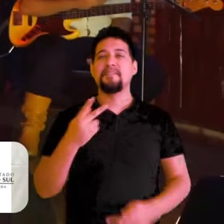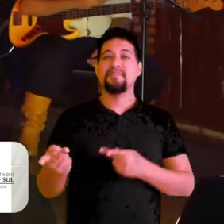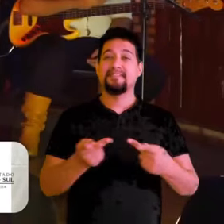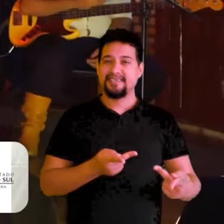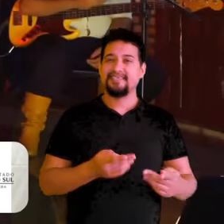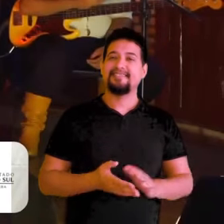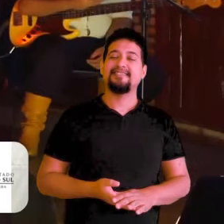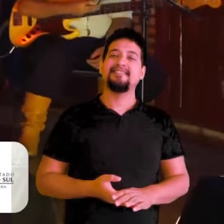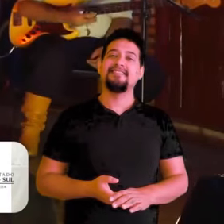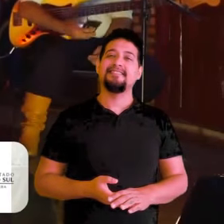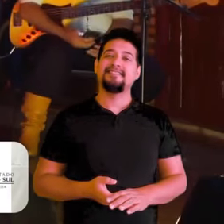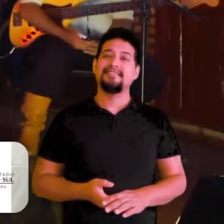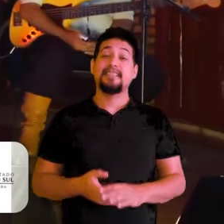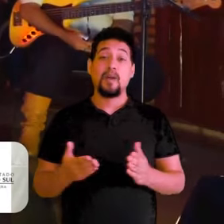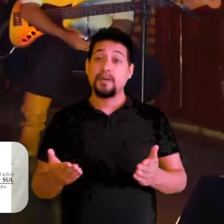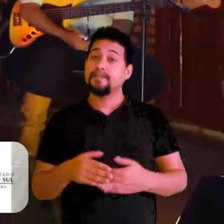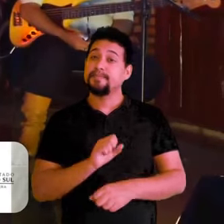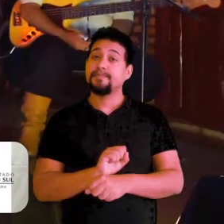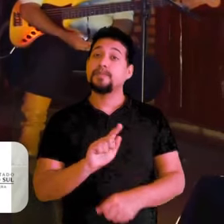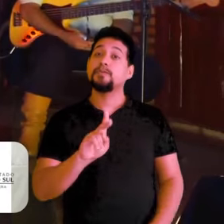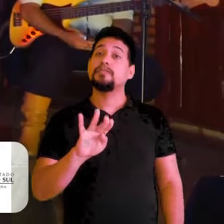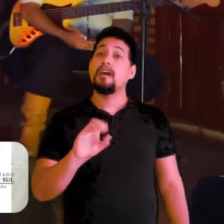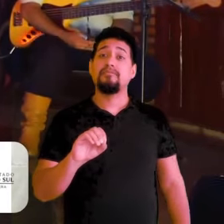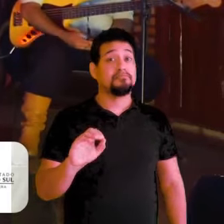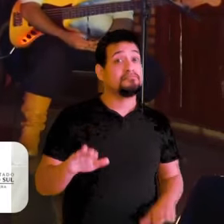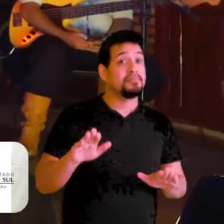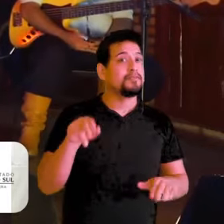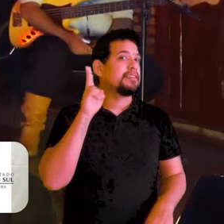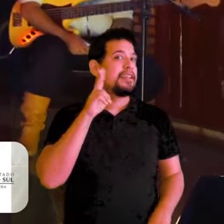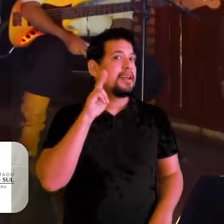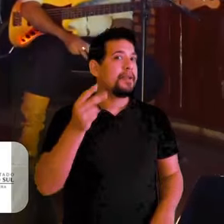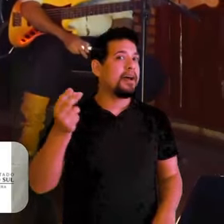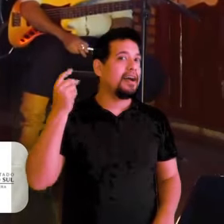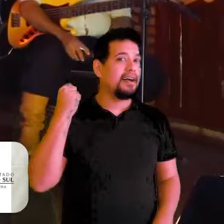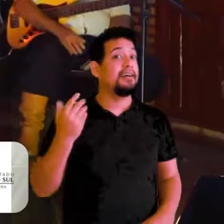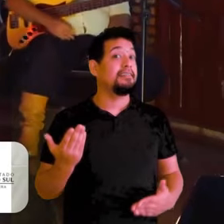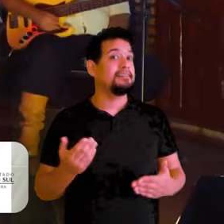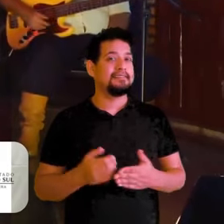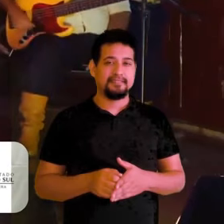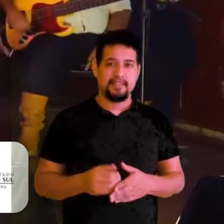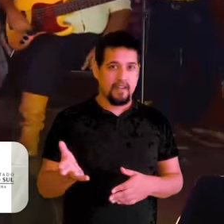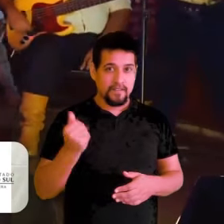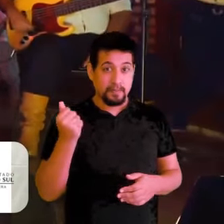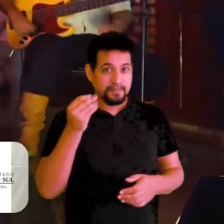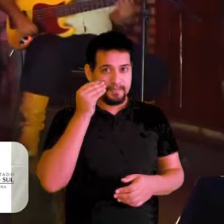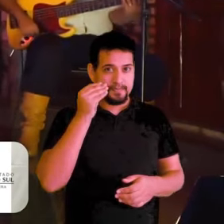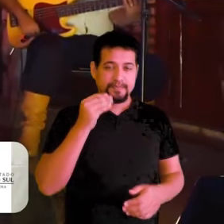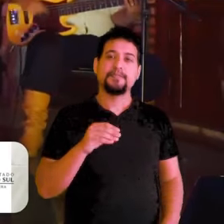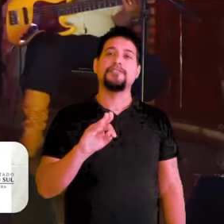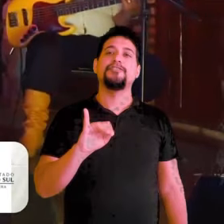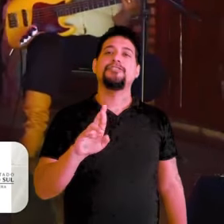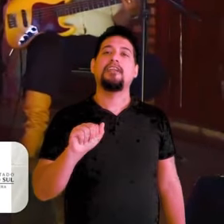coração. Seja bem-vindo. E agora tu, Gustavo. Opa. Quem sabe tu lembra mais uma dele aí. Vamos atirar a chave ou não